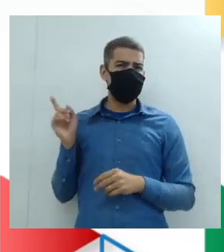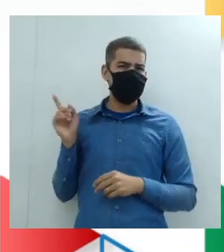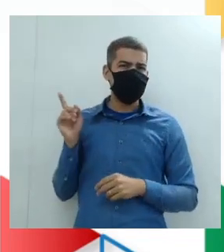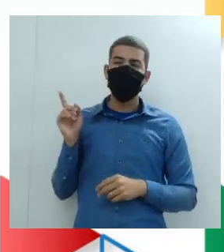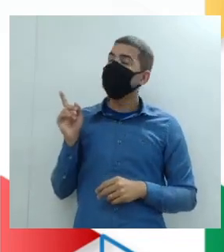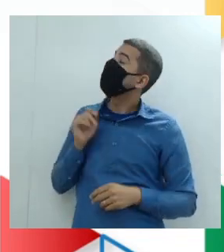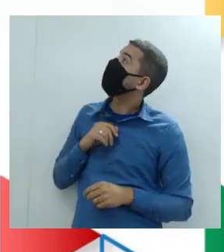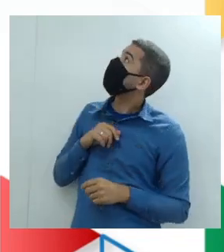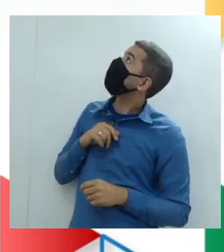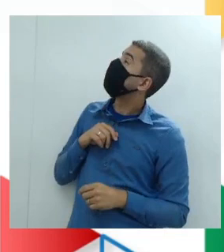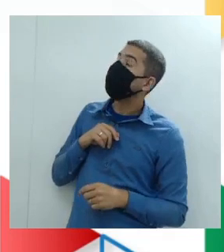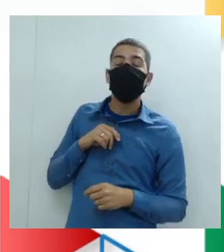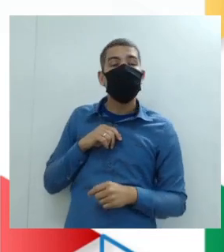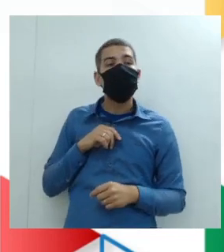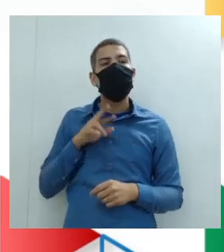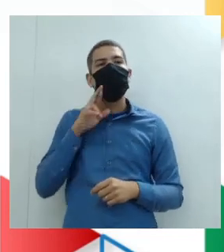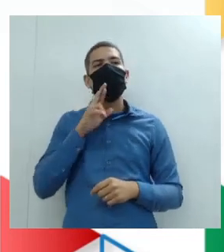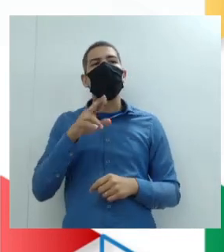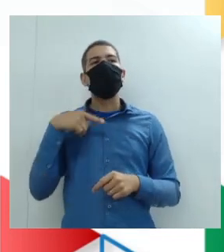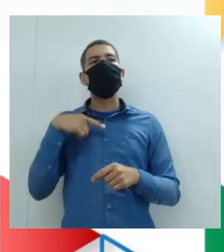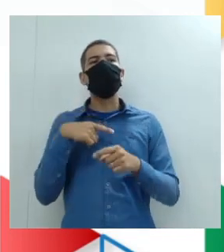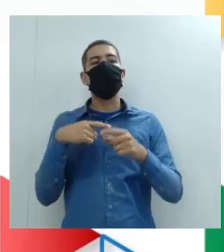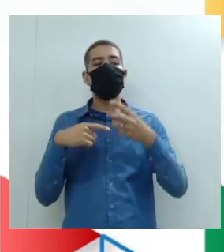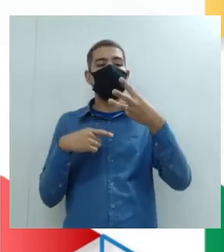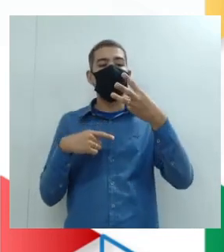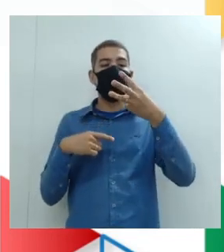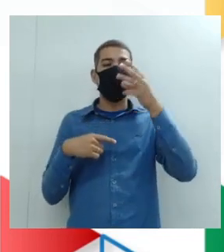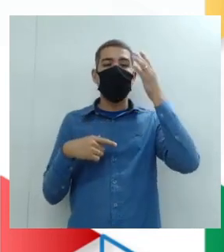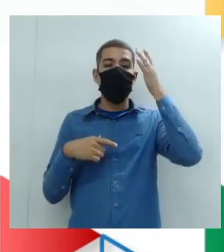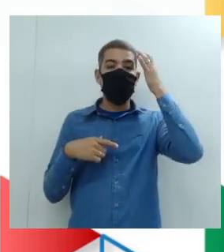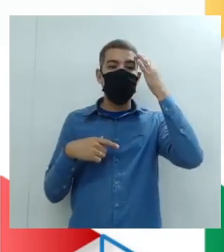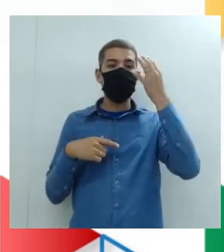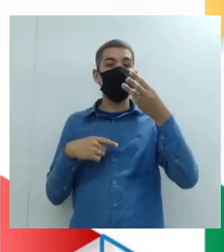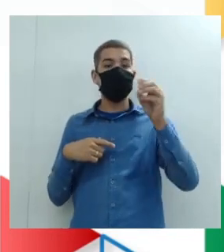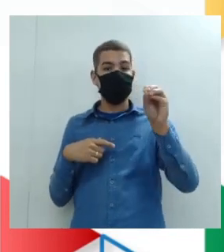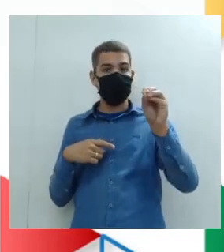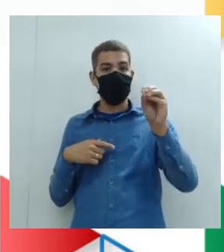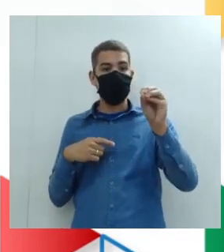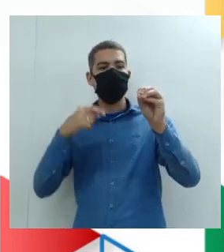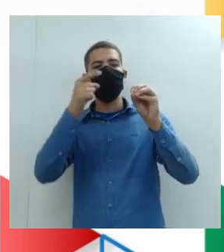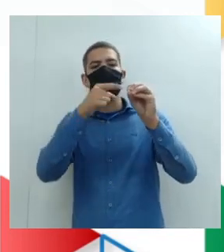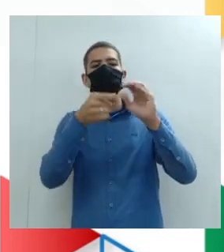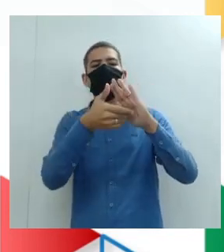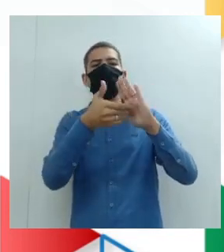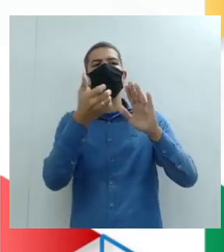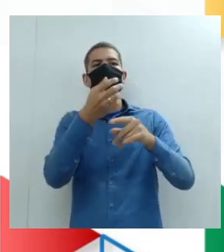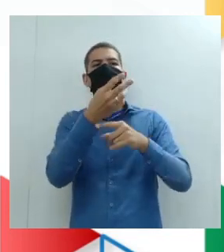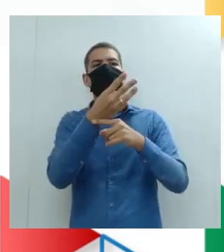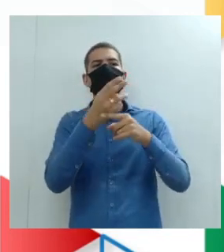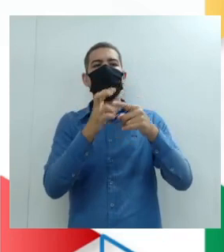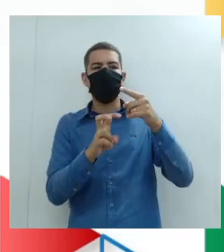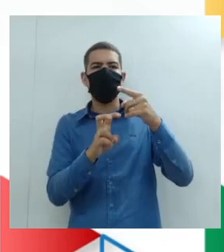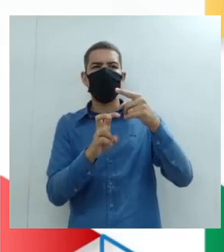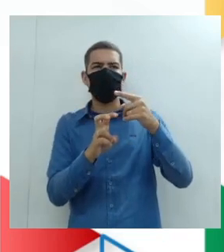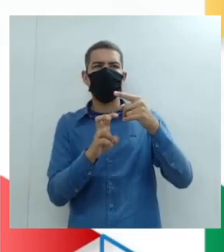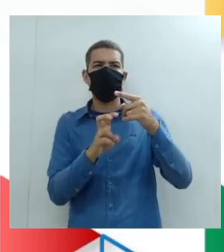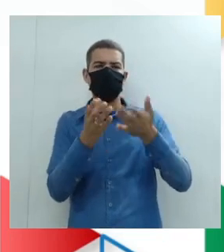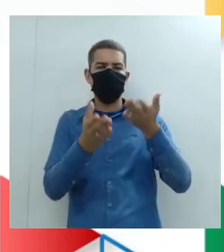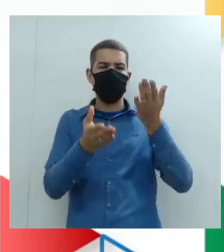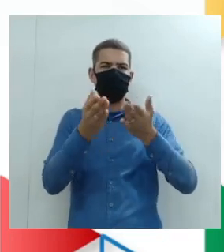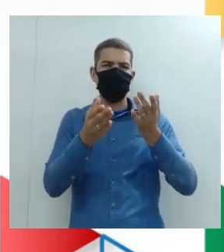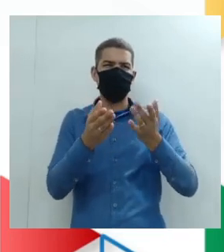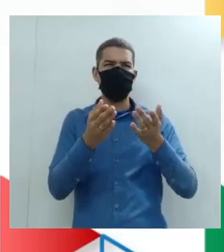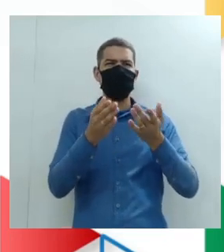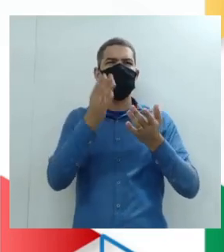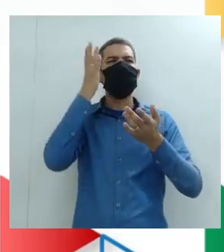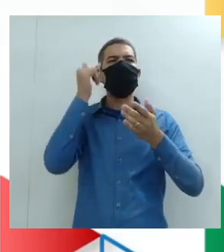resolver esse problema temos que calcular 3/5 de 30 dias. Claro que levando em consideração a média 30 dias. Sabendo que